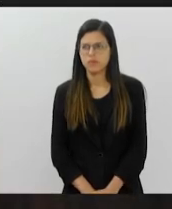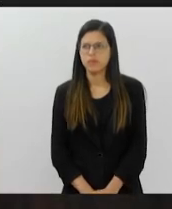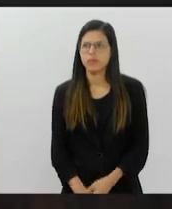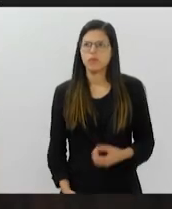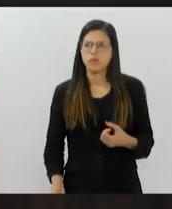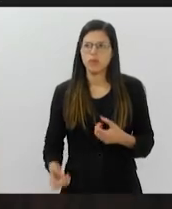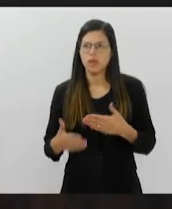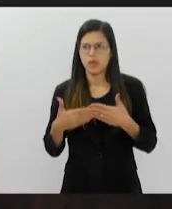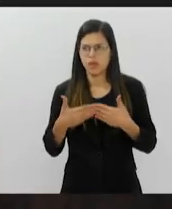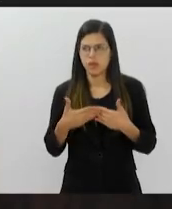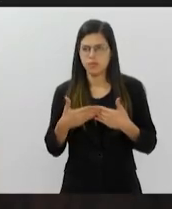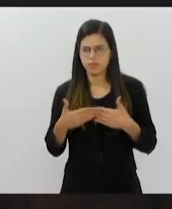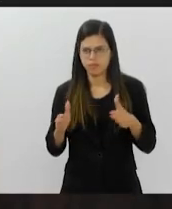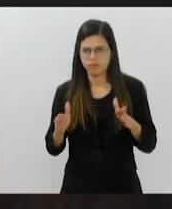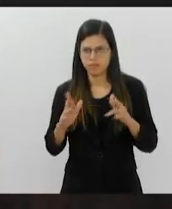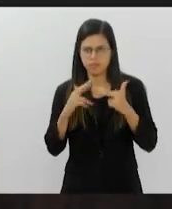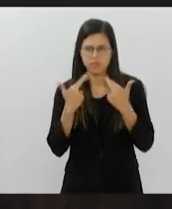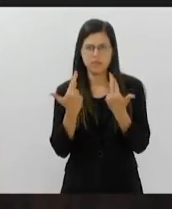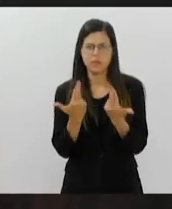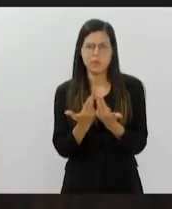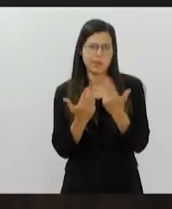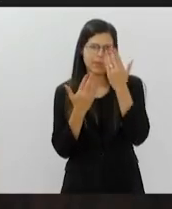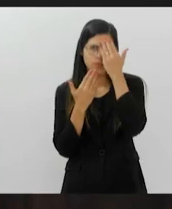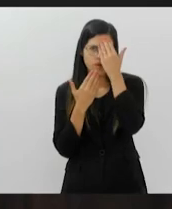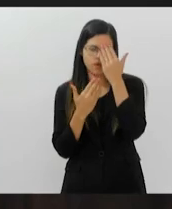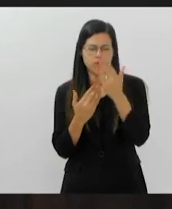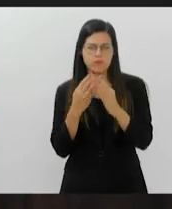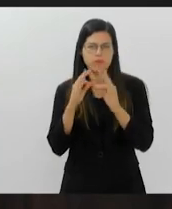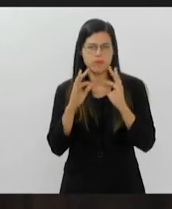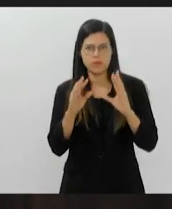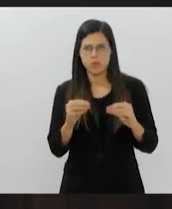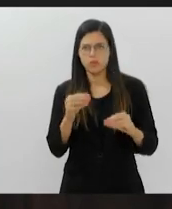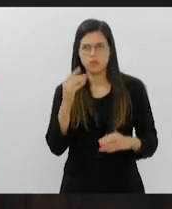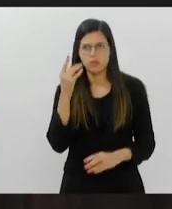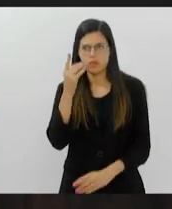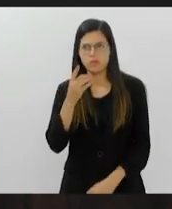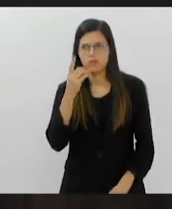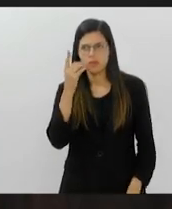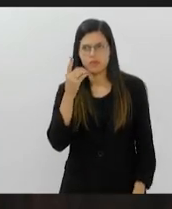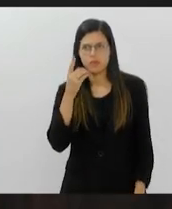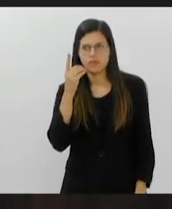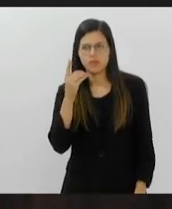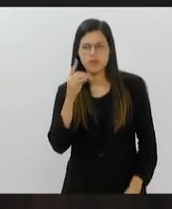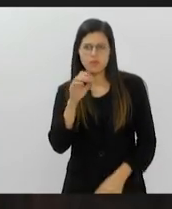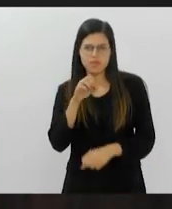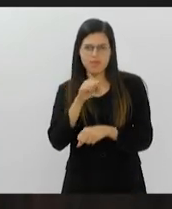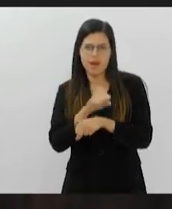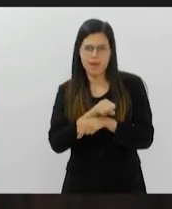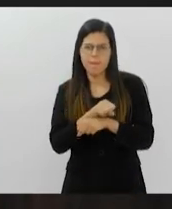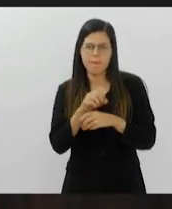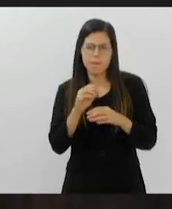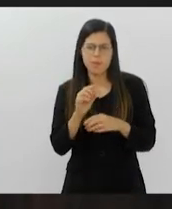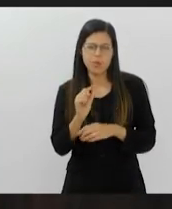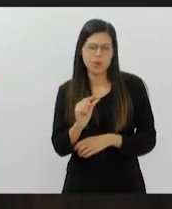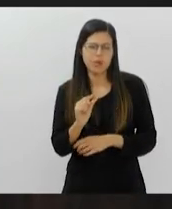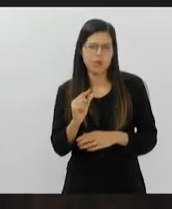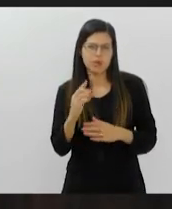Retomamos, reabrimos a sessão. Obrigada a todos os deputados e deputadas. A gente suspendeu aí um pouquinho para a foto